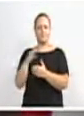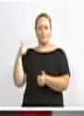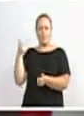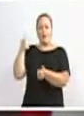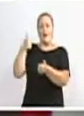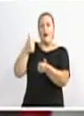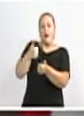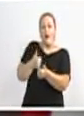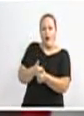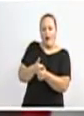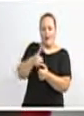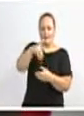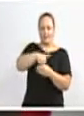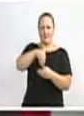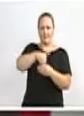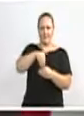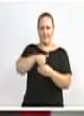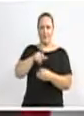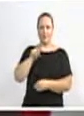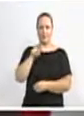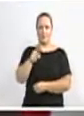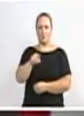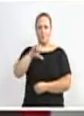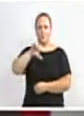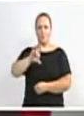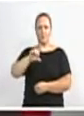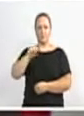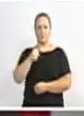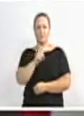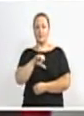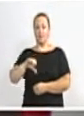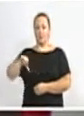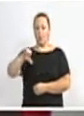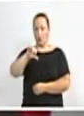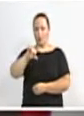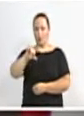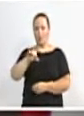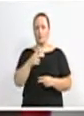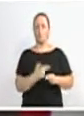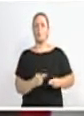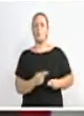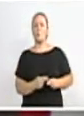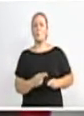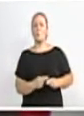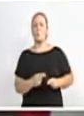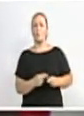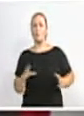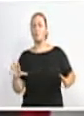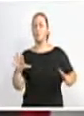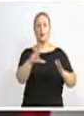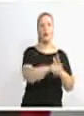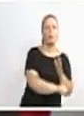de 1989 forjaram o sequestro do Abílio Diniz